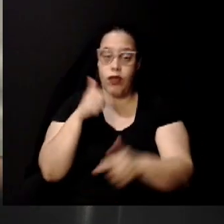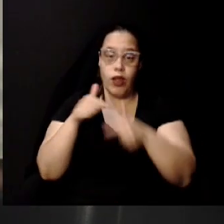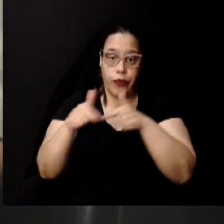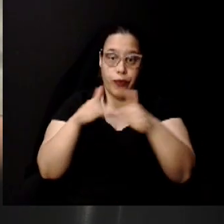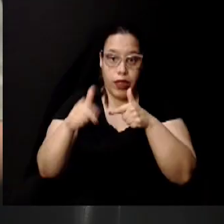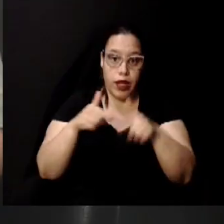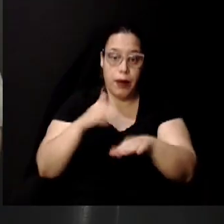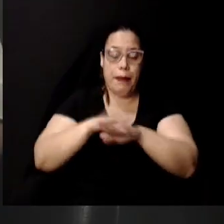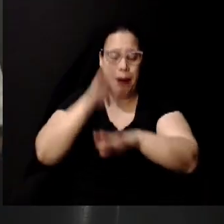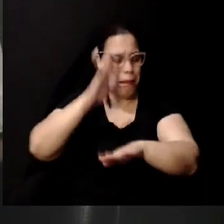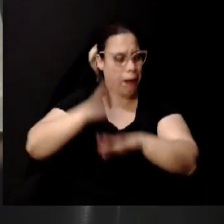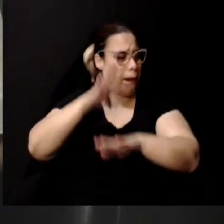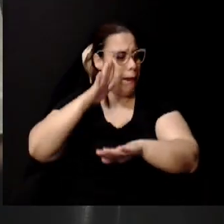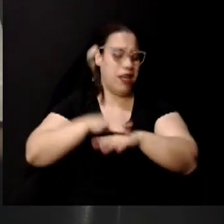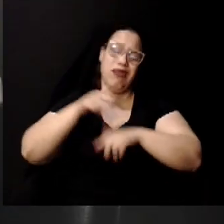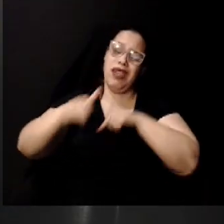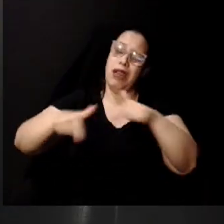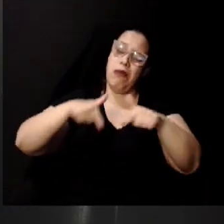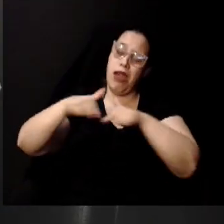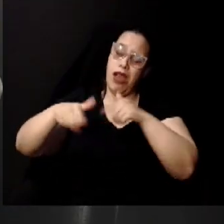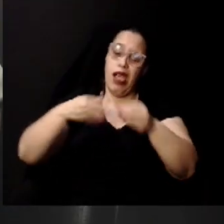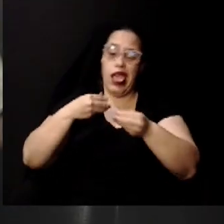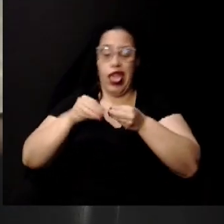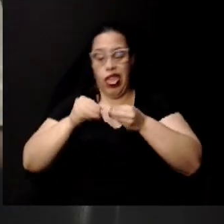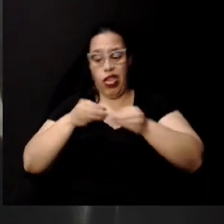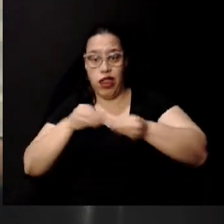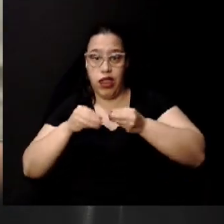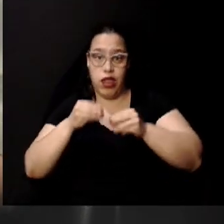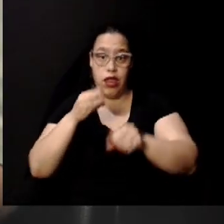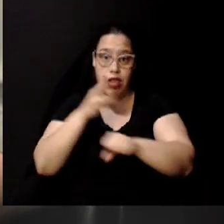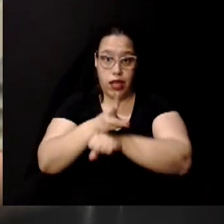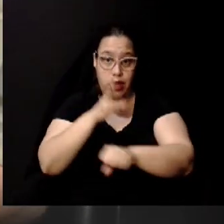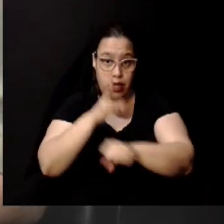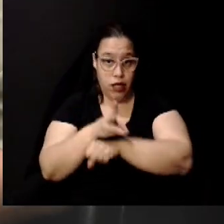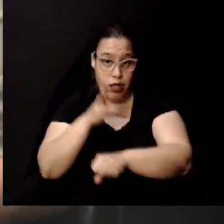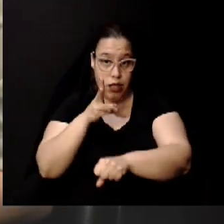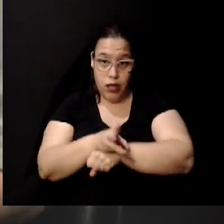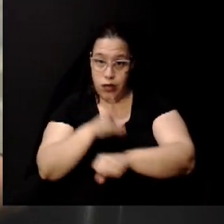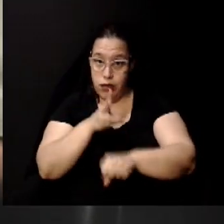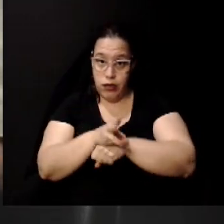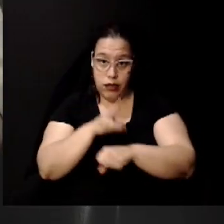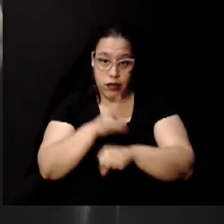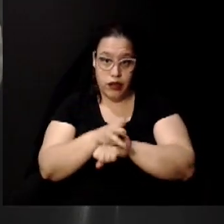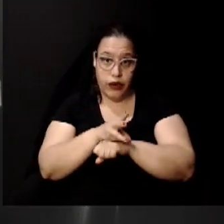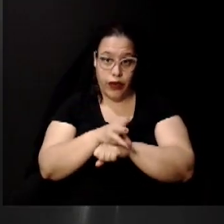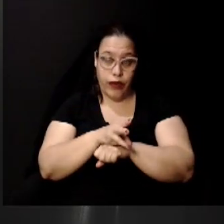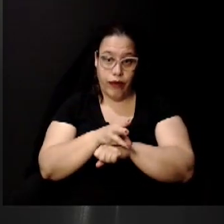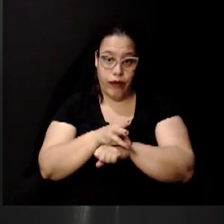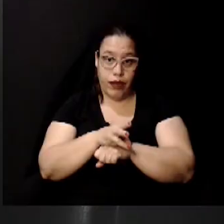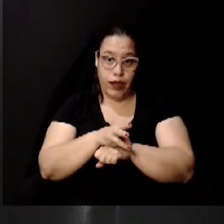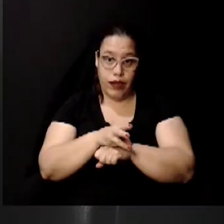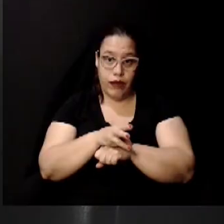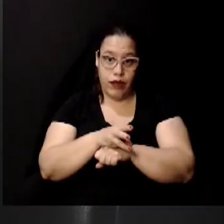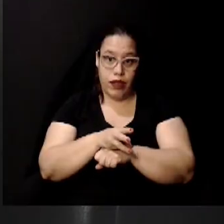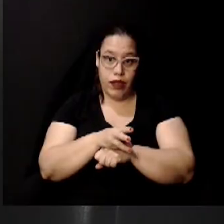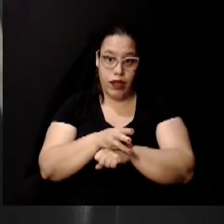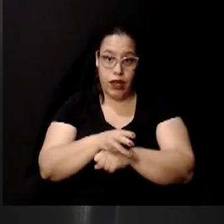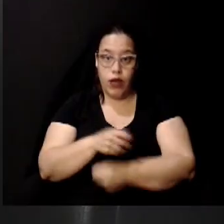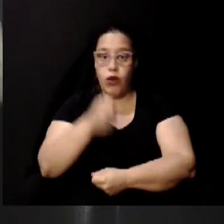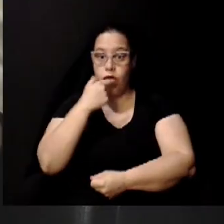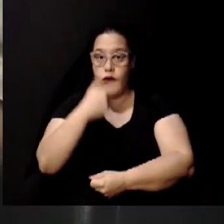mais, esse trabalho flexível, que é o WhatsApp, que você tá o tempo todo ali e tal, né? Tá que as pessoas estão tomando remédio para